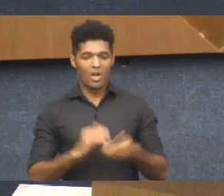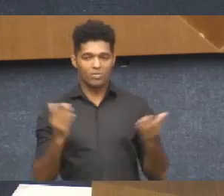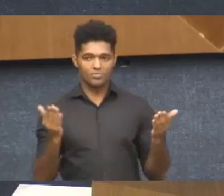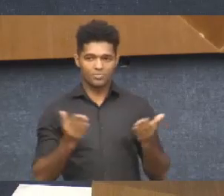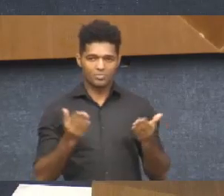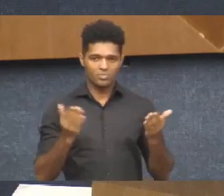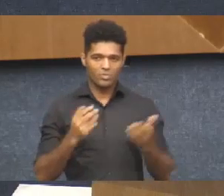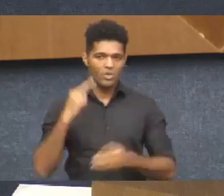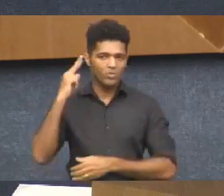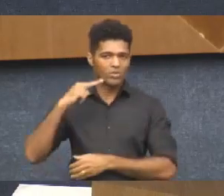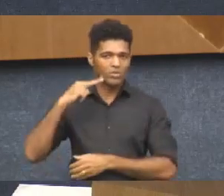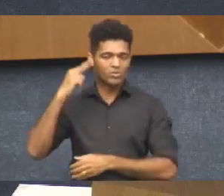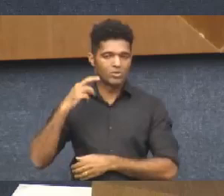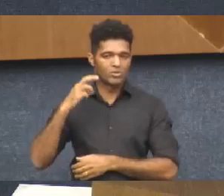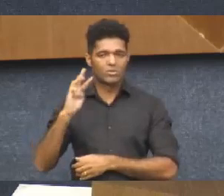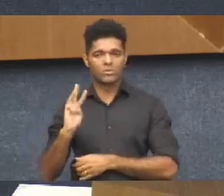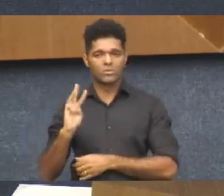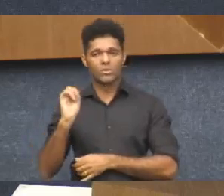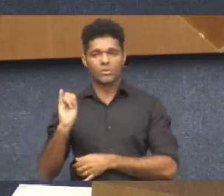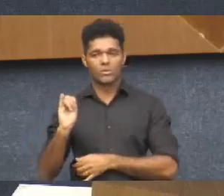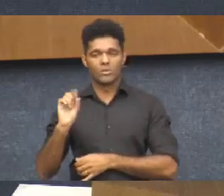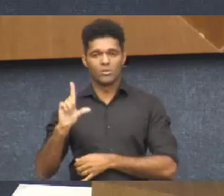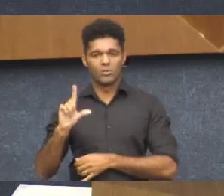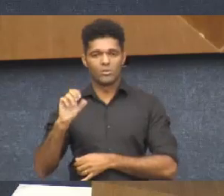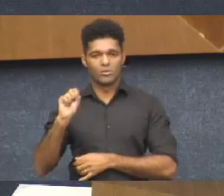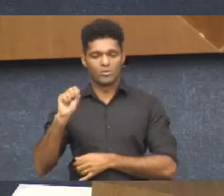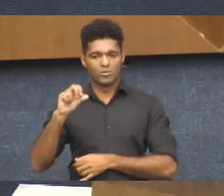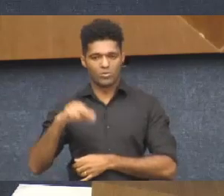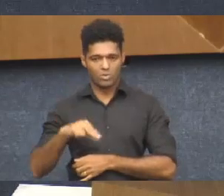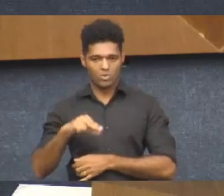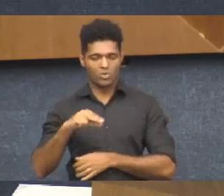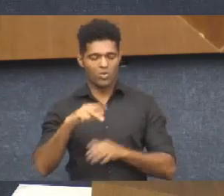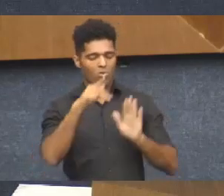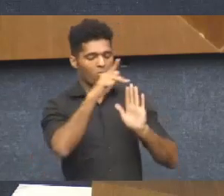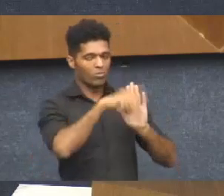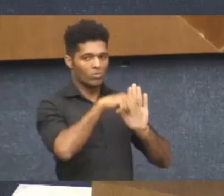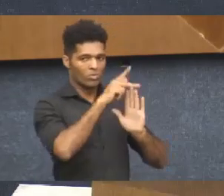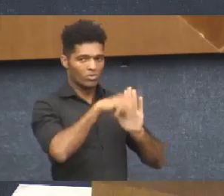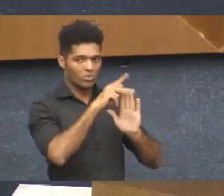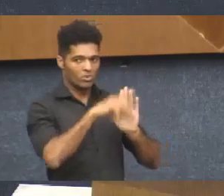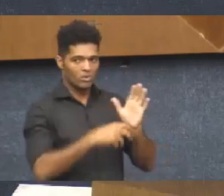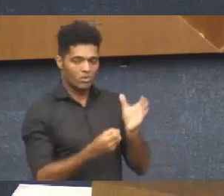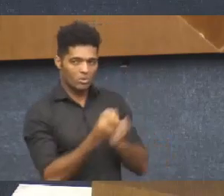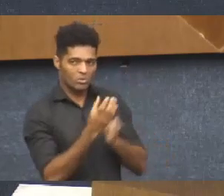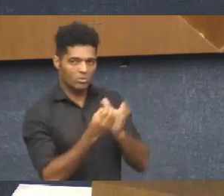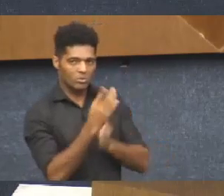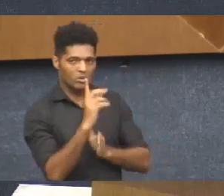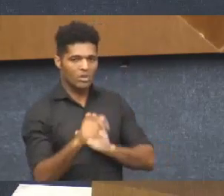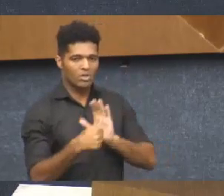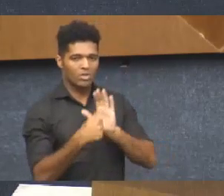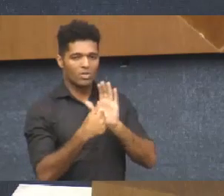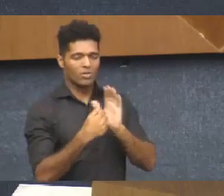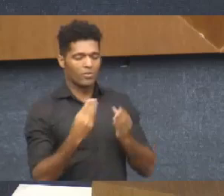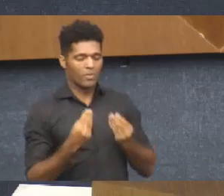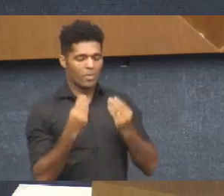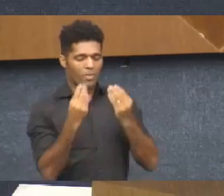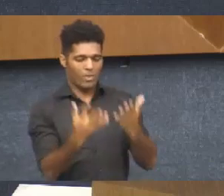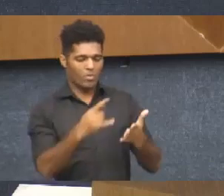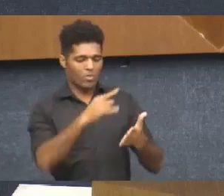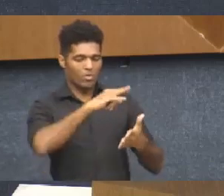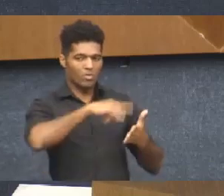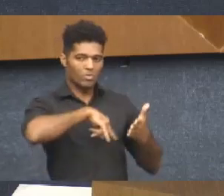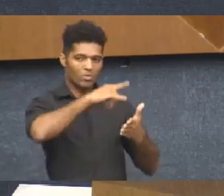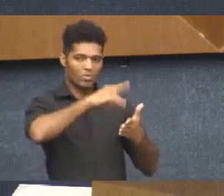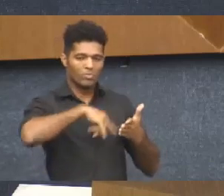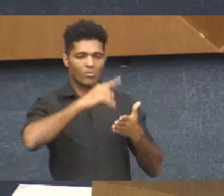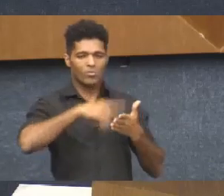Ouviremos agora o vereador Wilcinho da Tabu, autor do projeto de indicação que resultou na concessão do título de